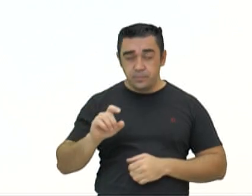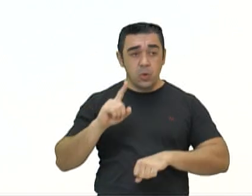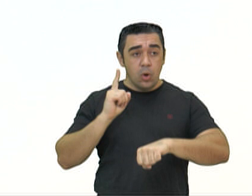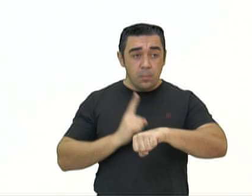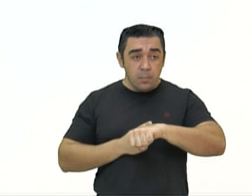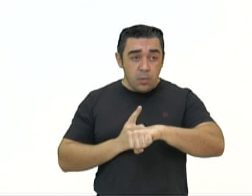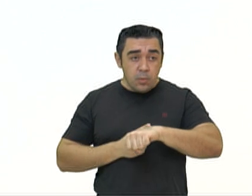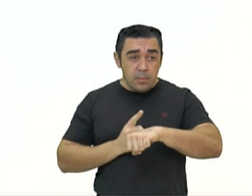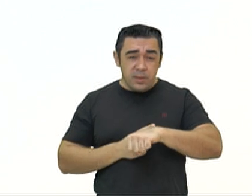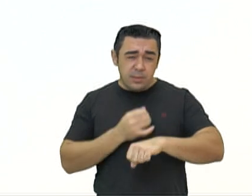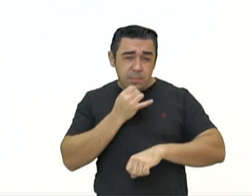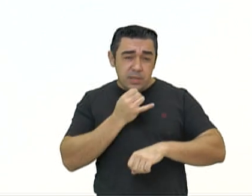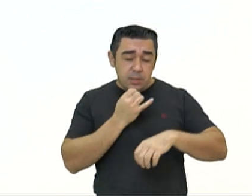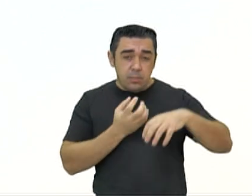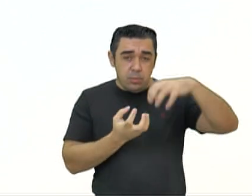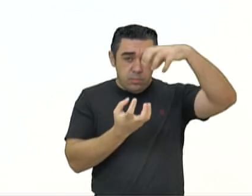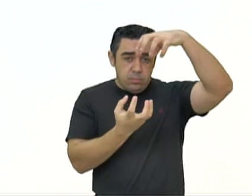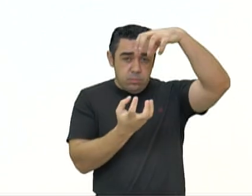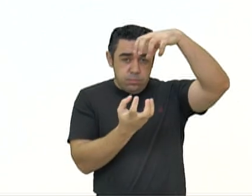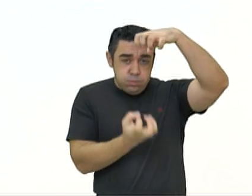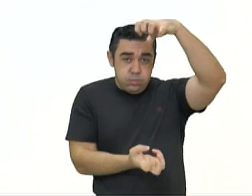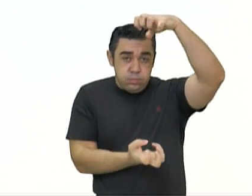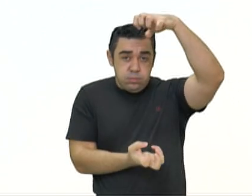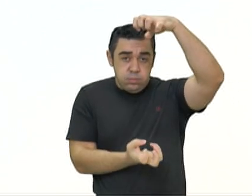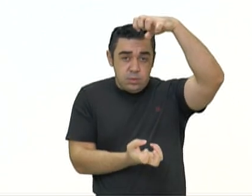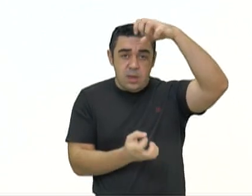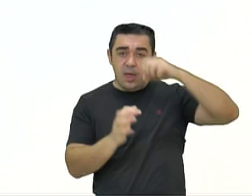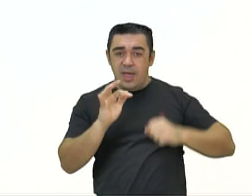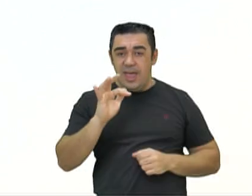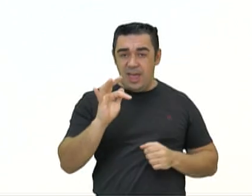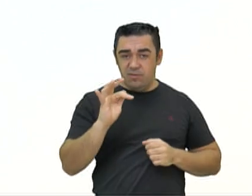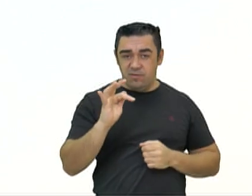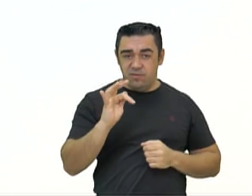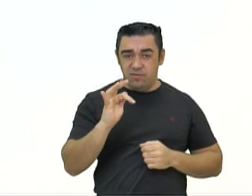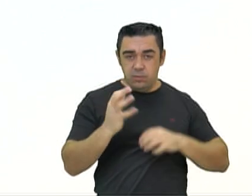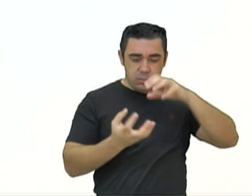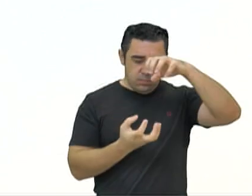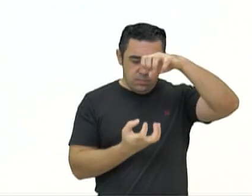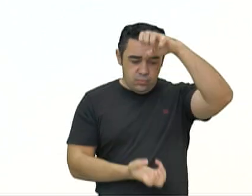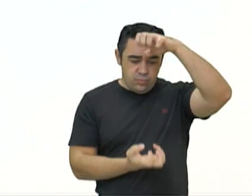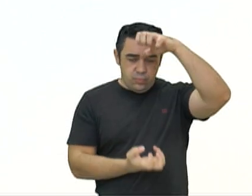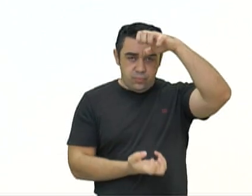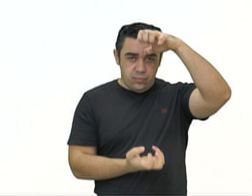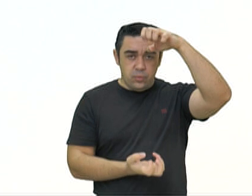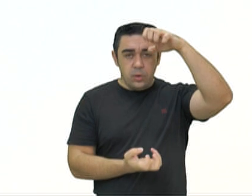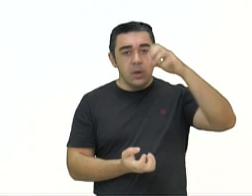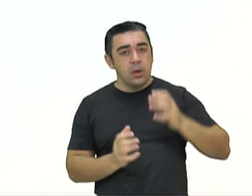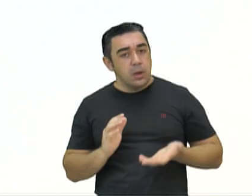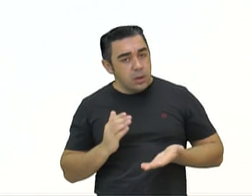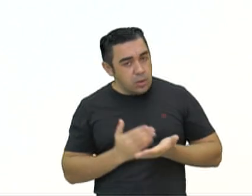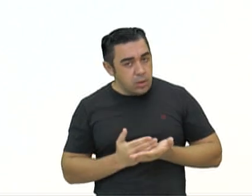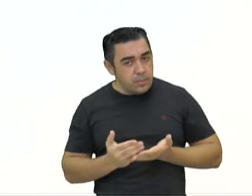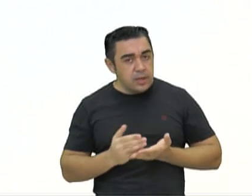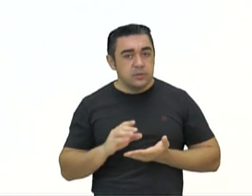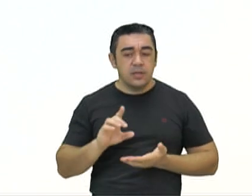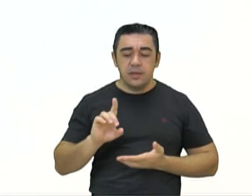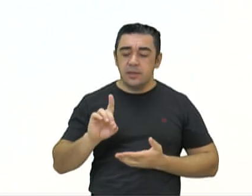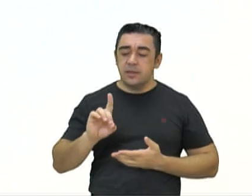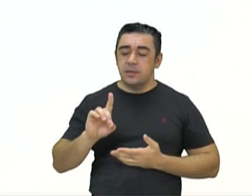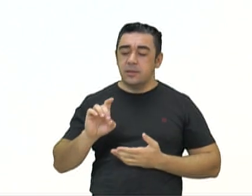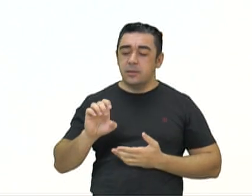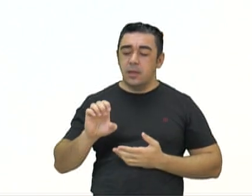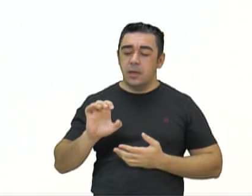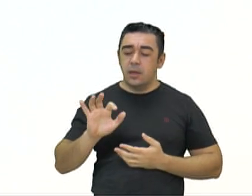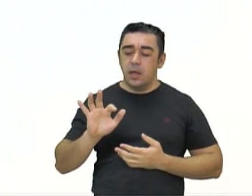eu coloco, por exemplo, aplico uma força F, como foi colocado aqui, eu promovo uma deformação que a gente